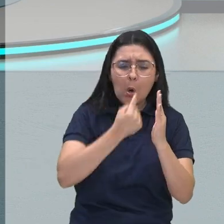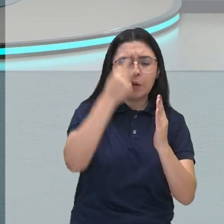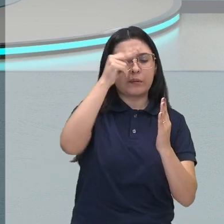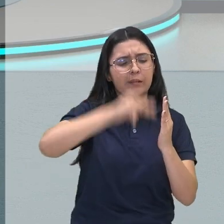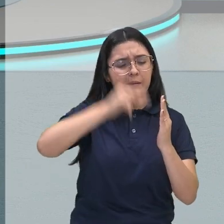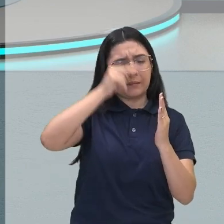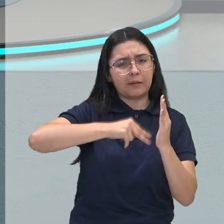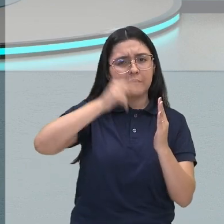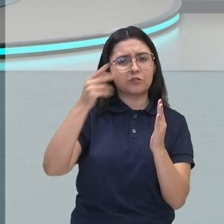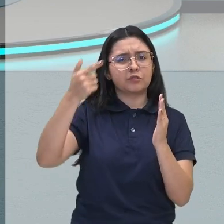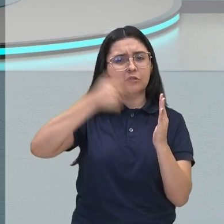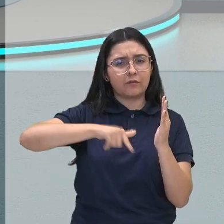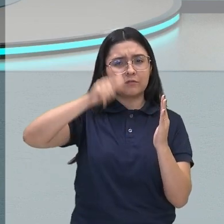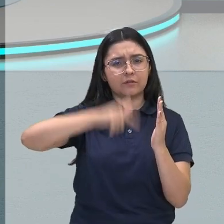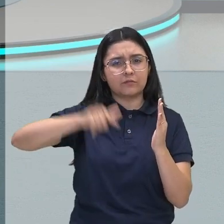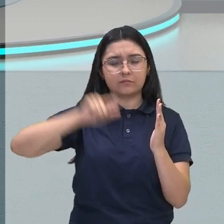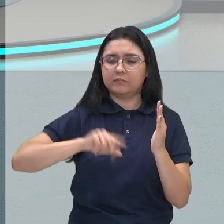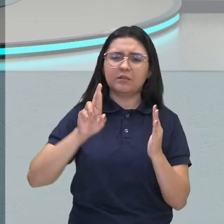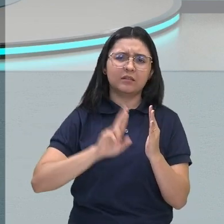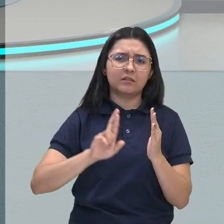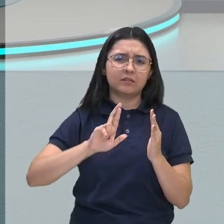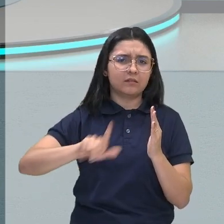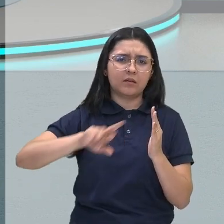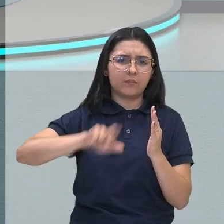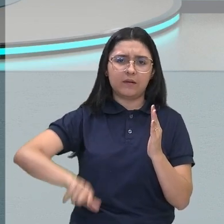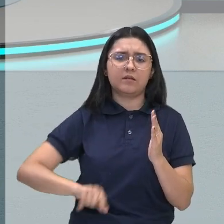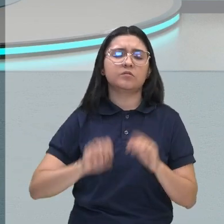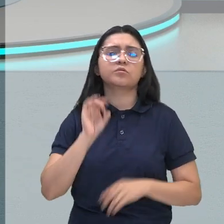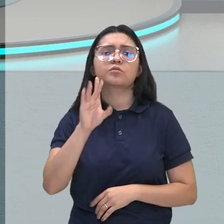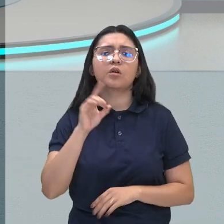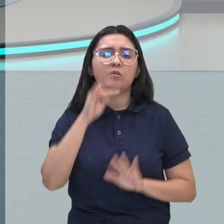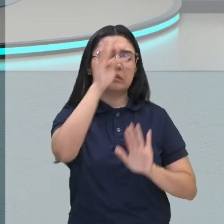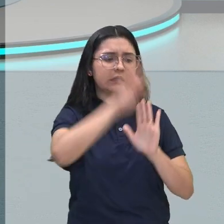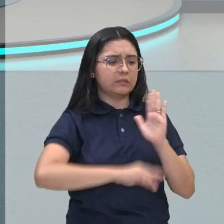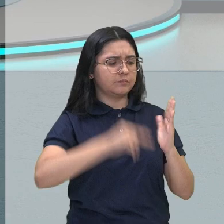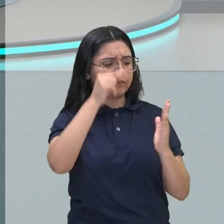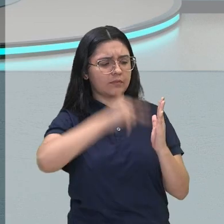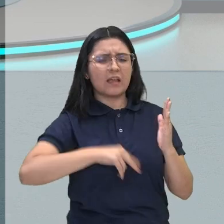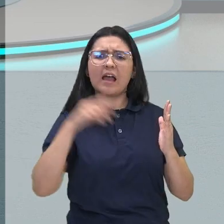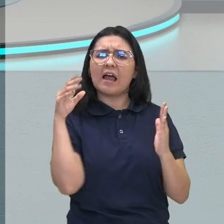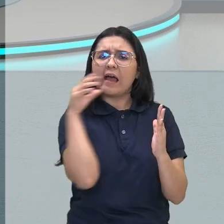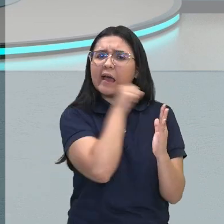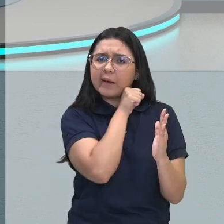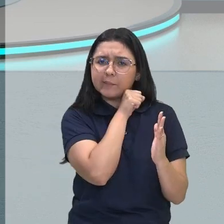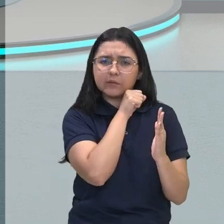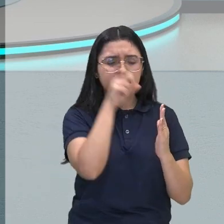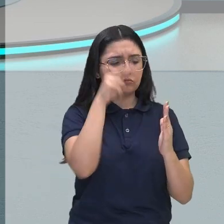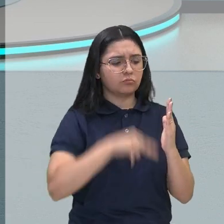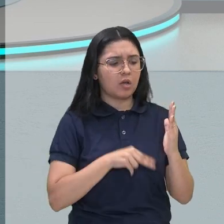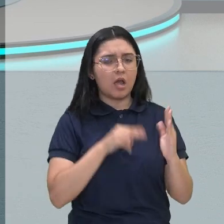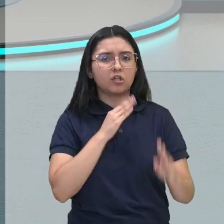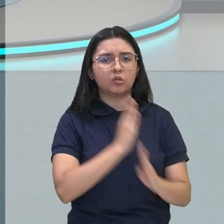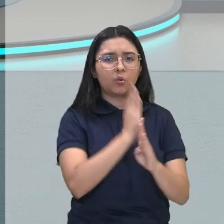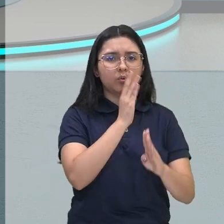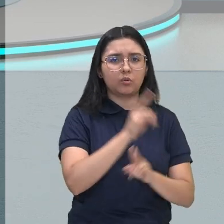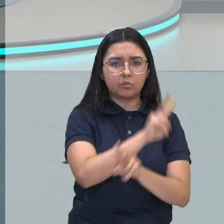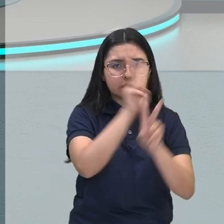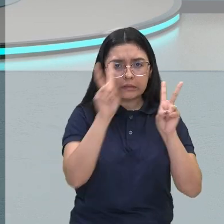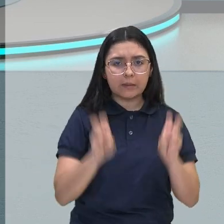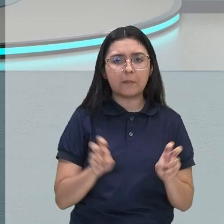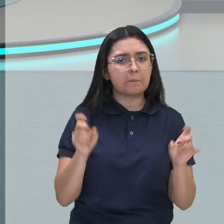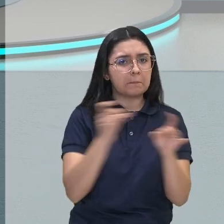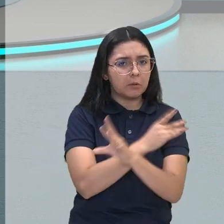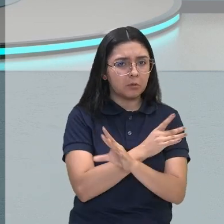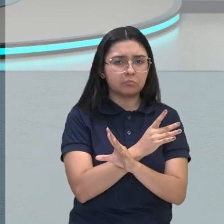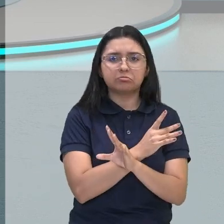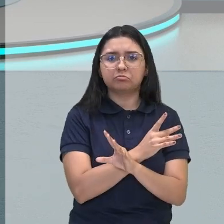texto até fazer essa dedução? Não, minha gente. Você só vai dar uma olhada rápida lá naquele texto, certo? Bateu